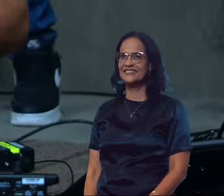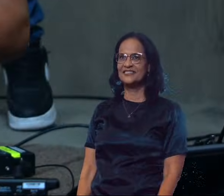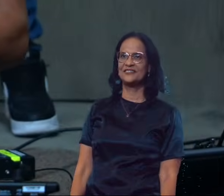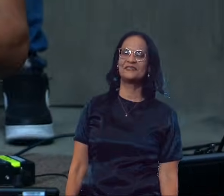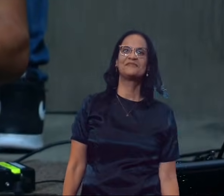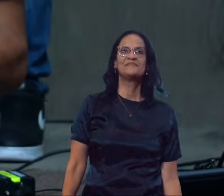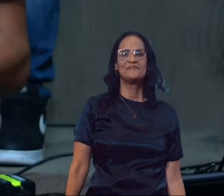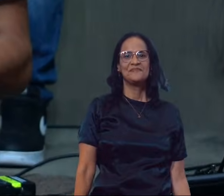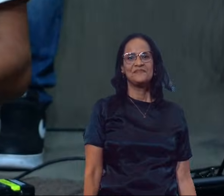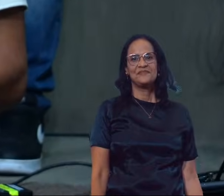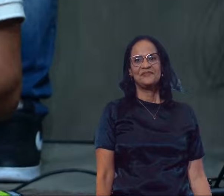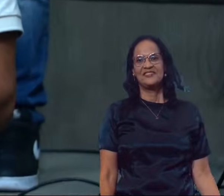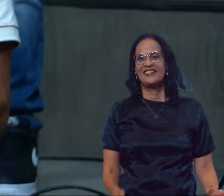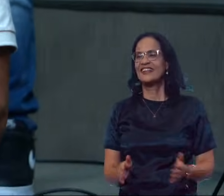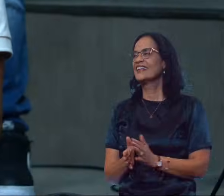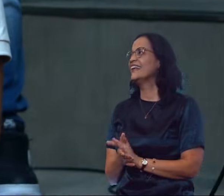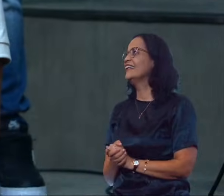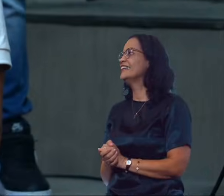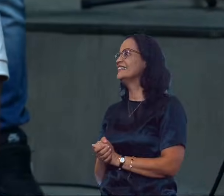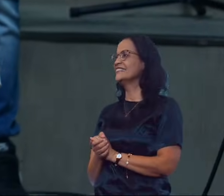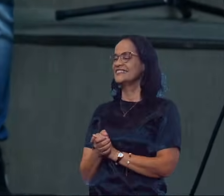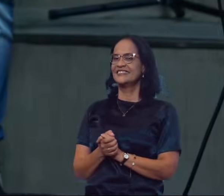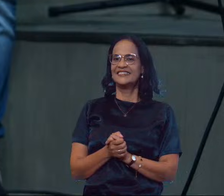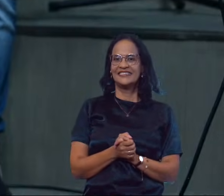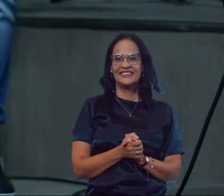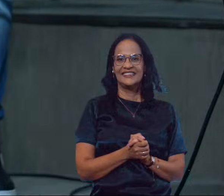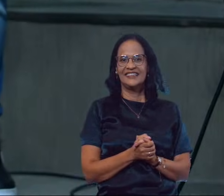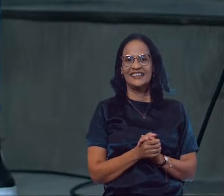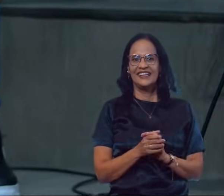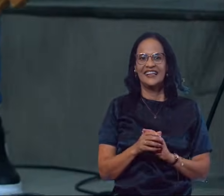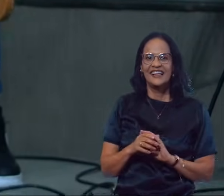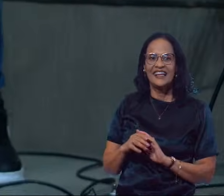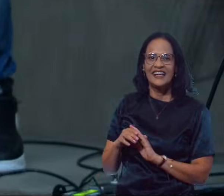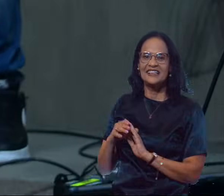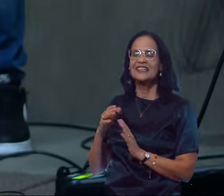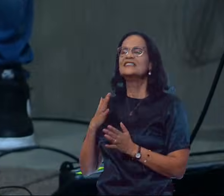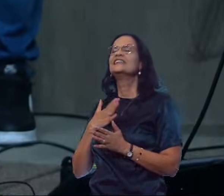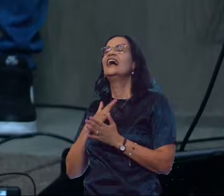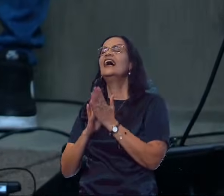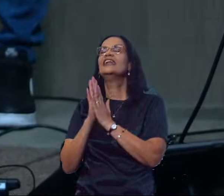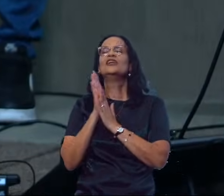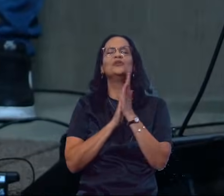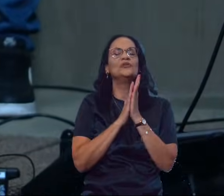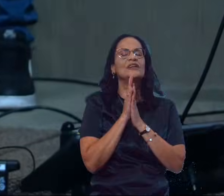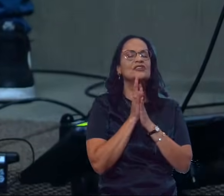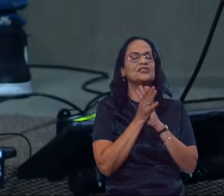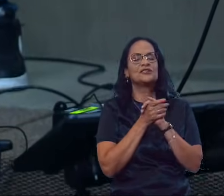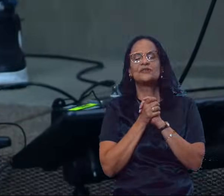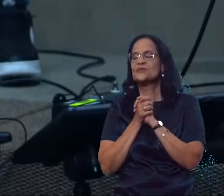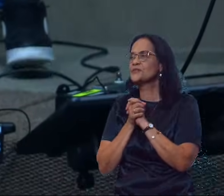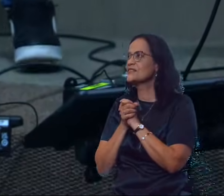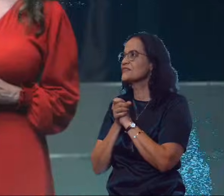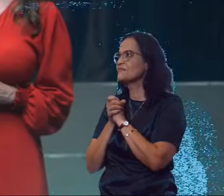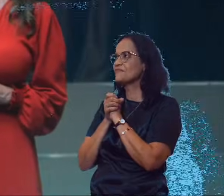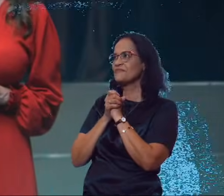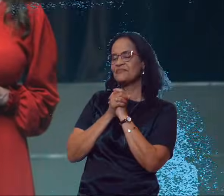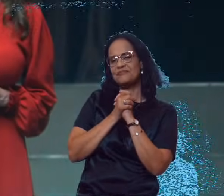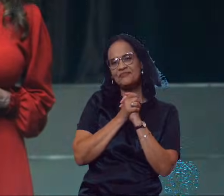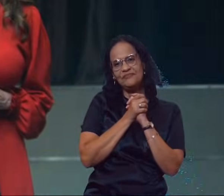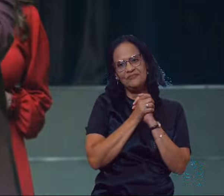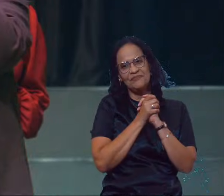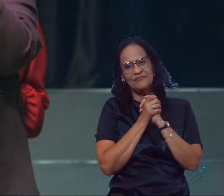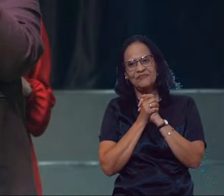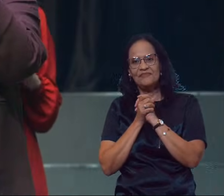Nós te saudamos, Jesus, com cânticos de alegria, com palmas.